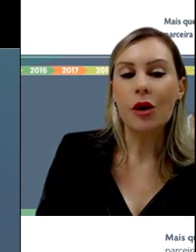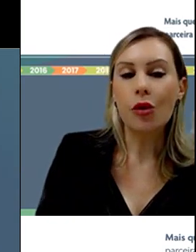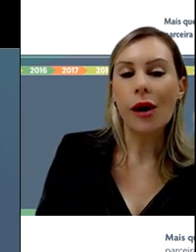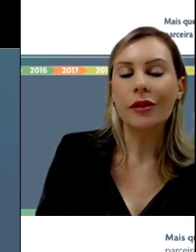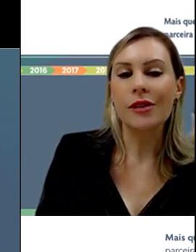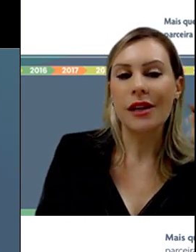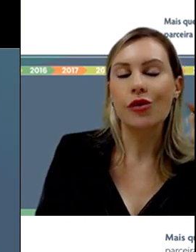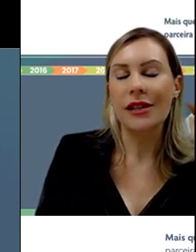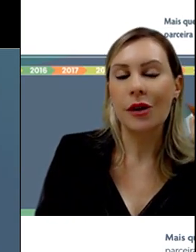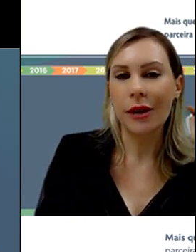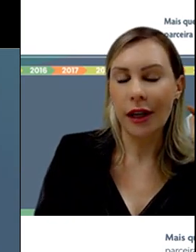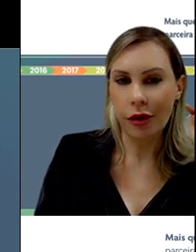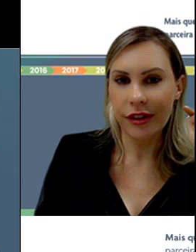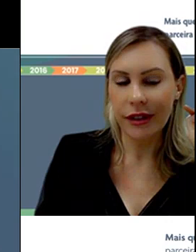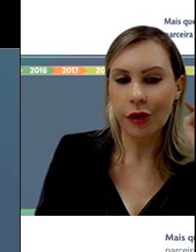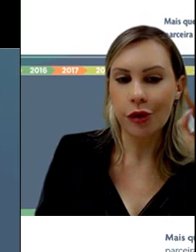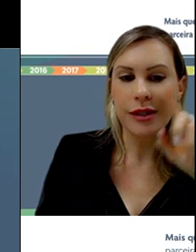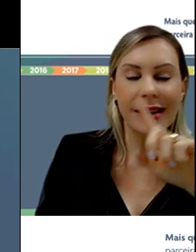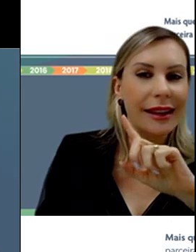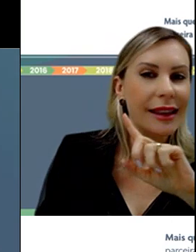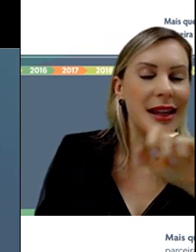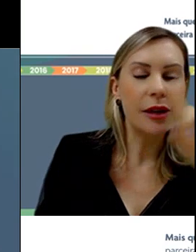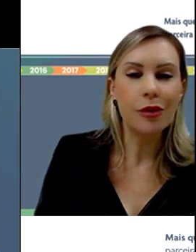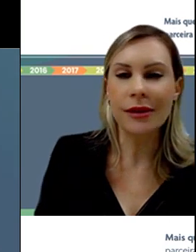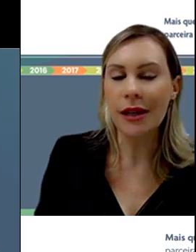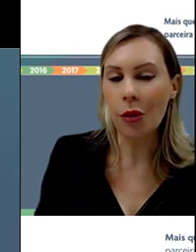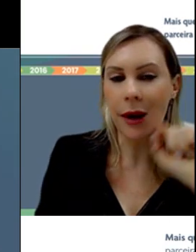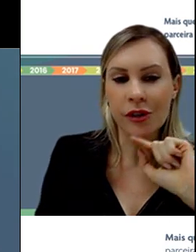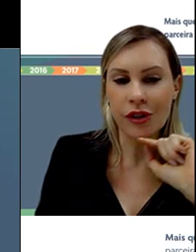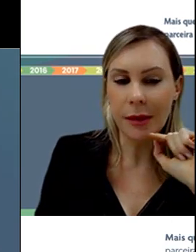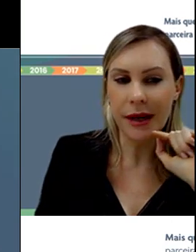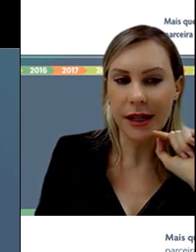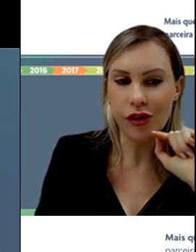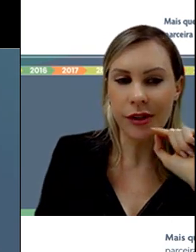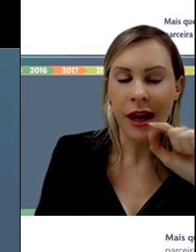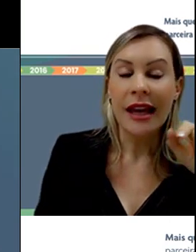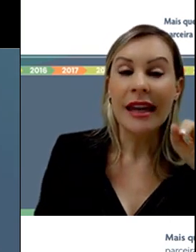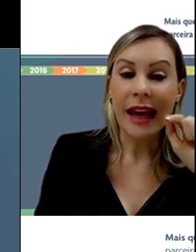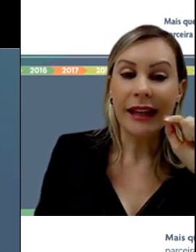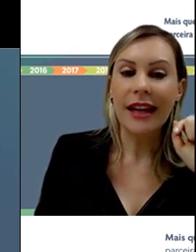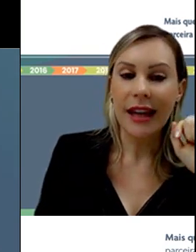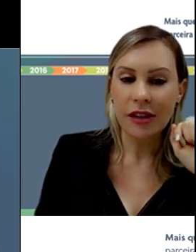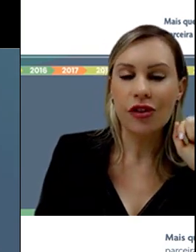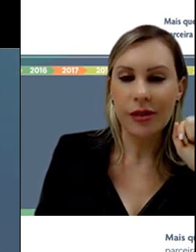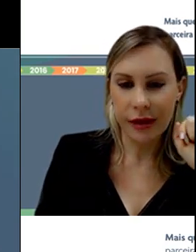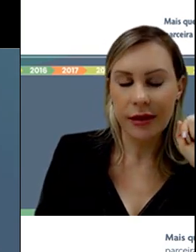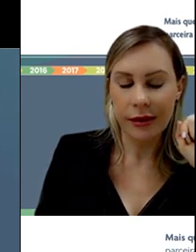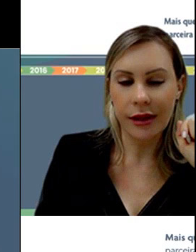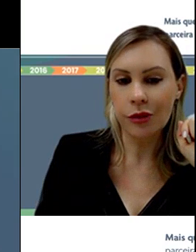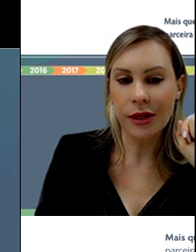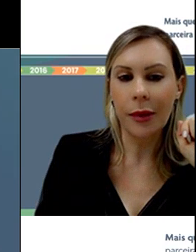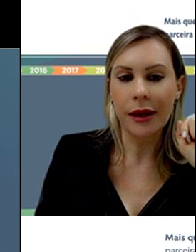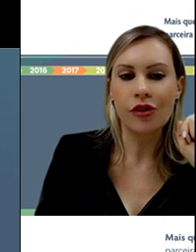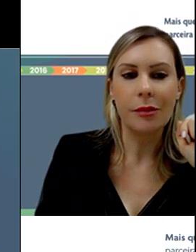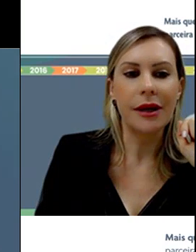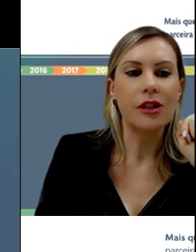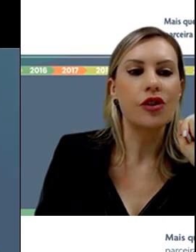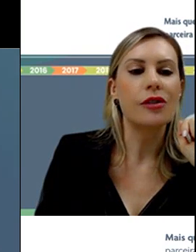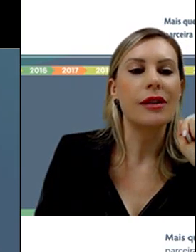temos 1.459 servidores que não são participantes, e entre estes que não